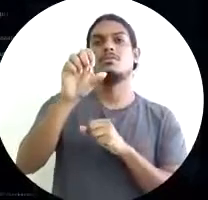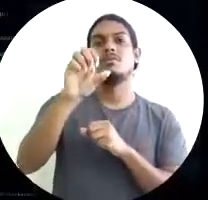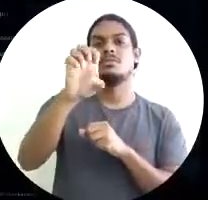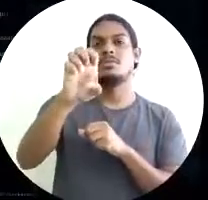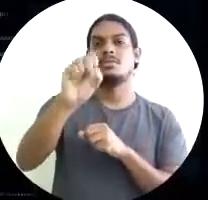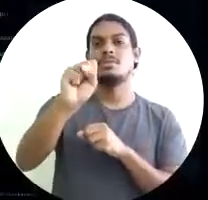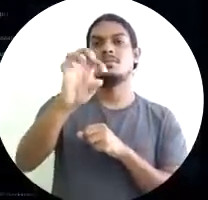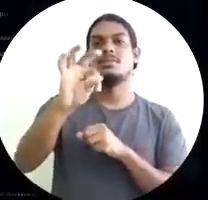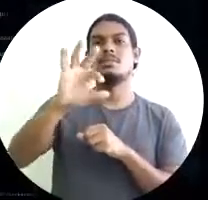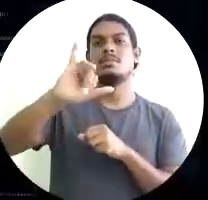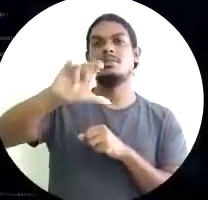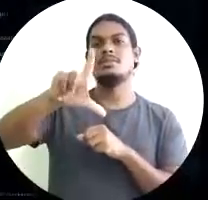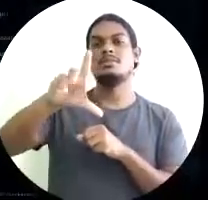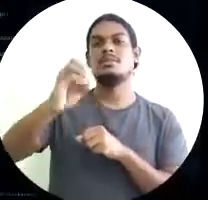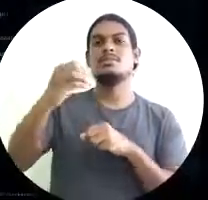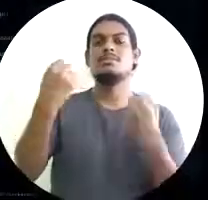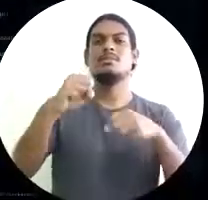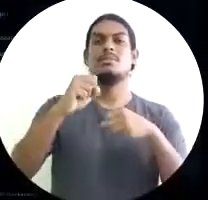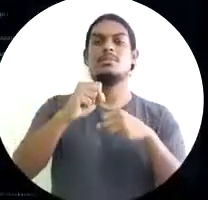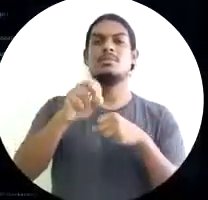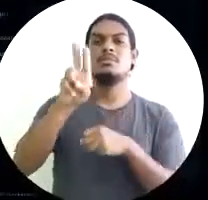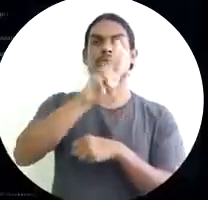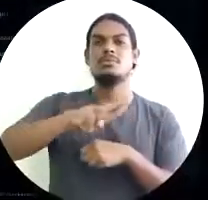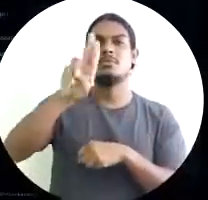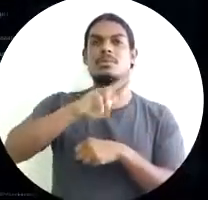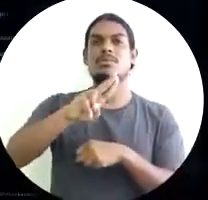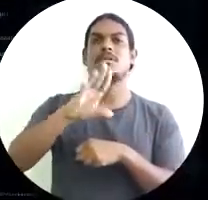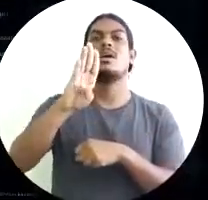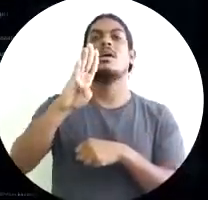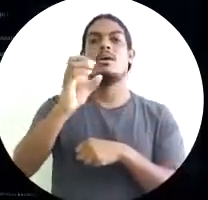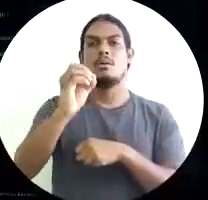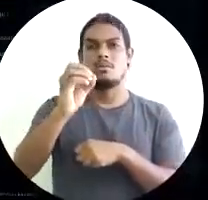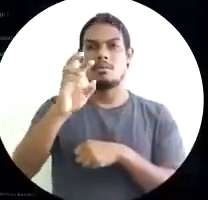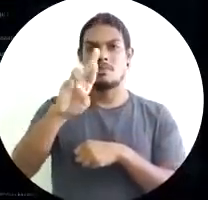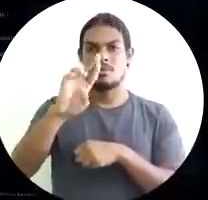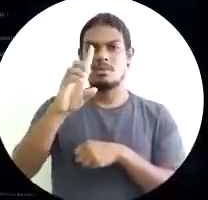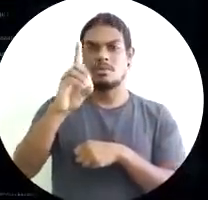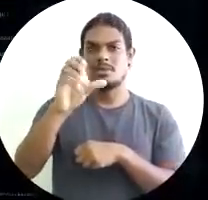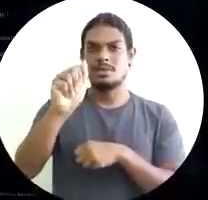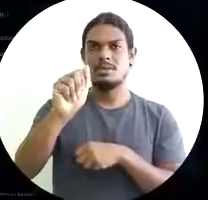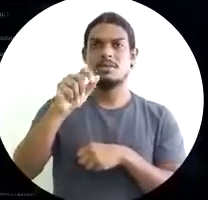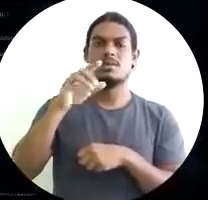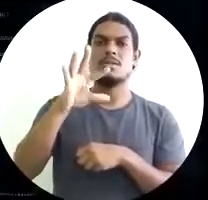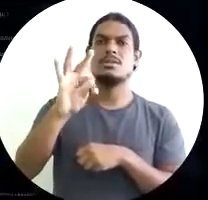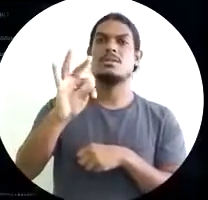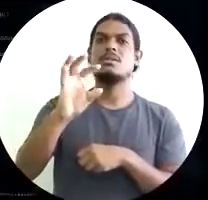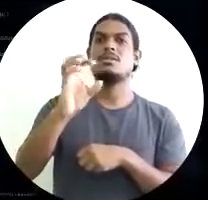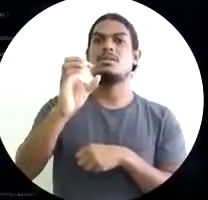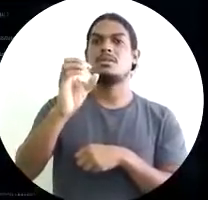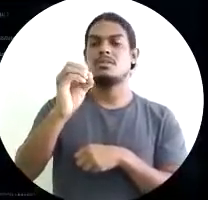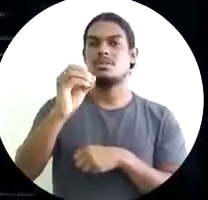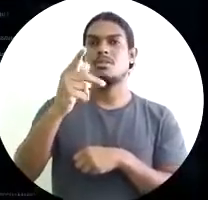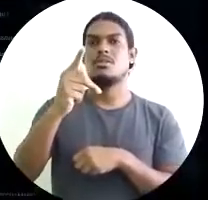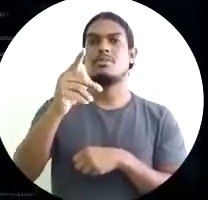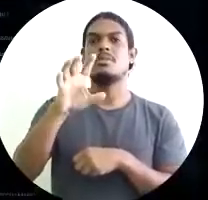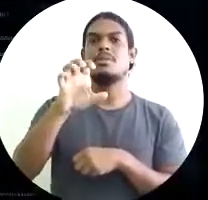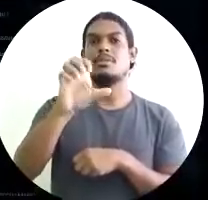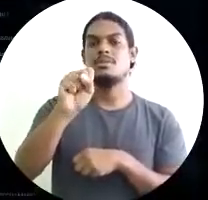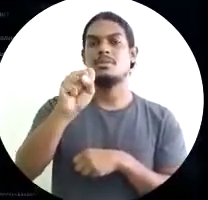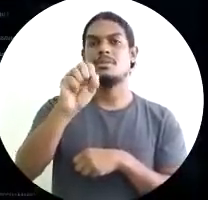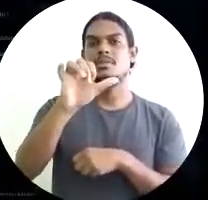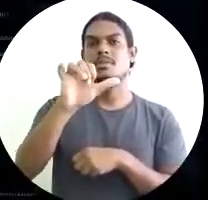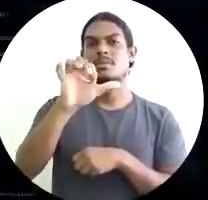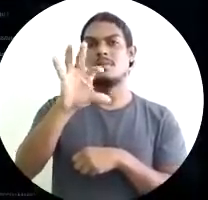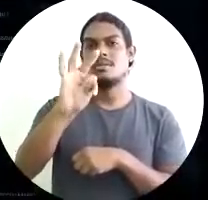você pode colocar border, top, style. Então ela somente vai definir a propriedade de estilo